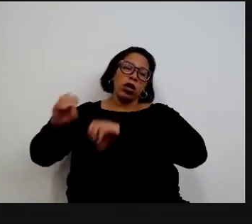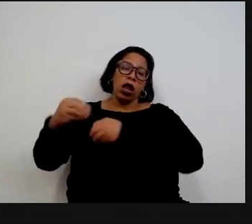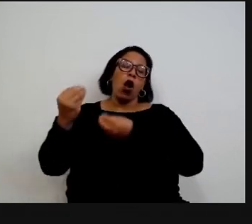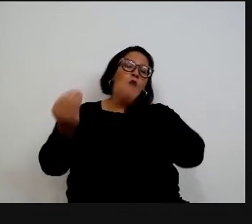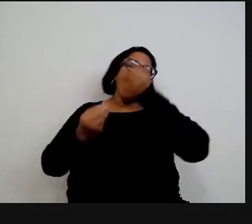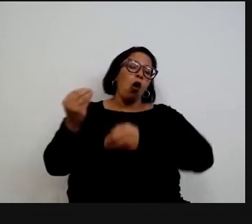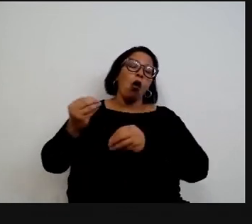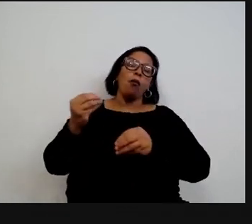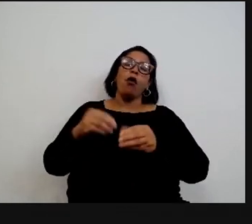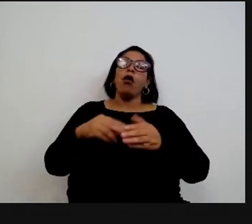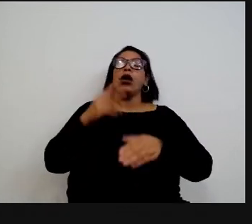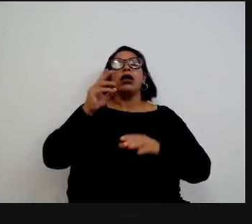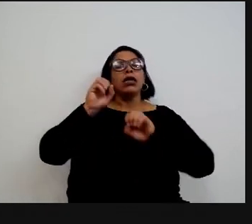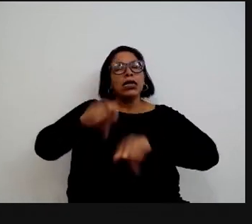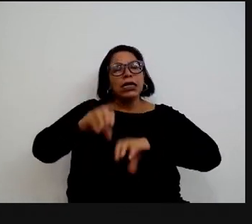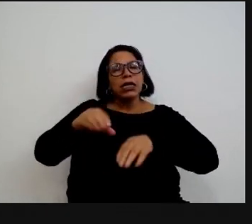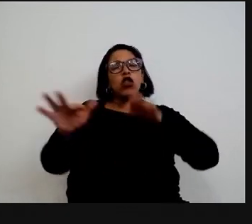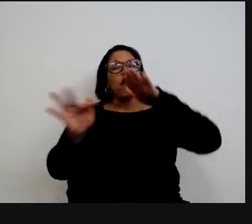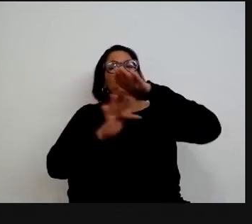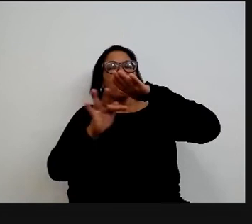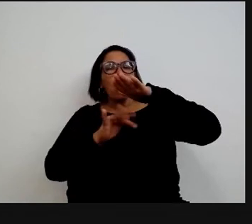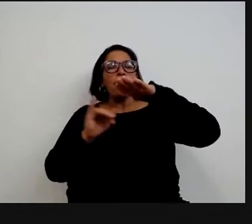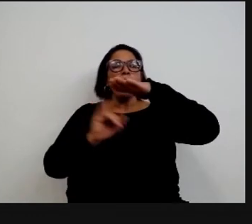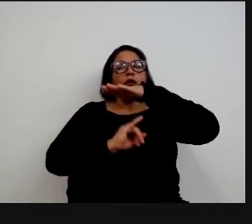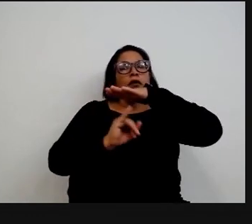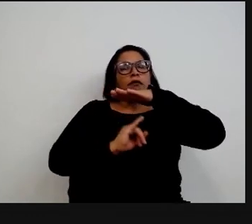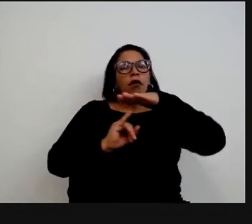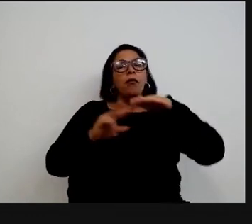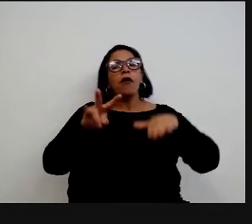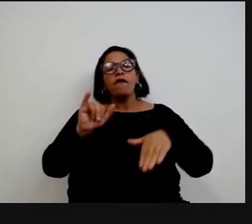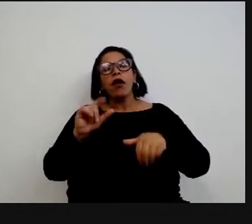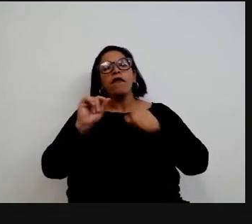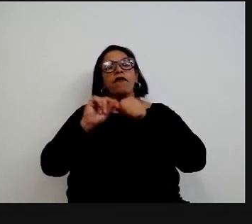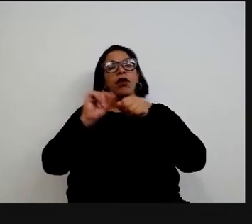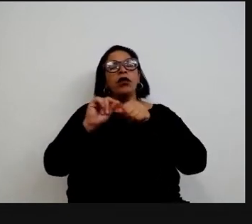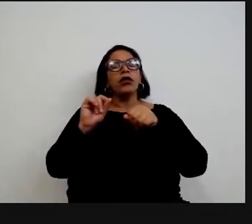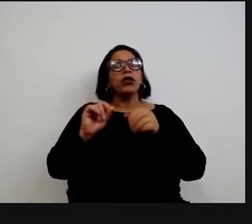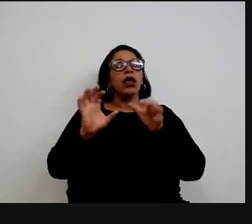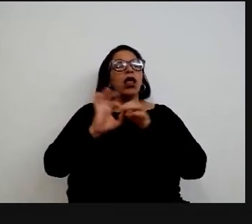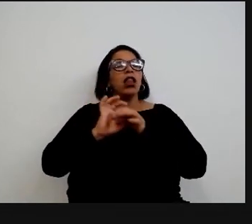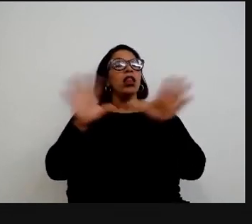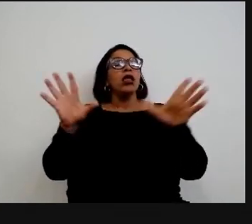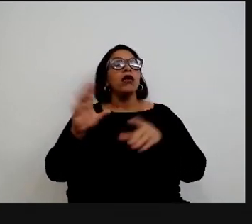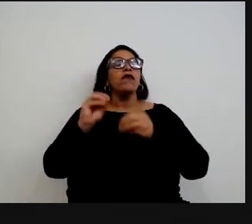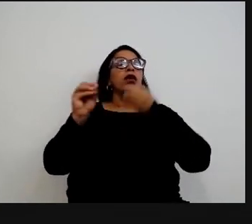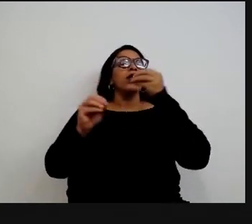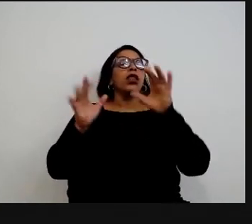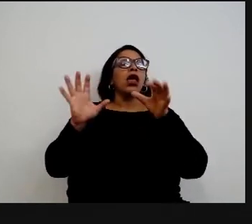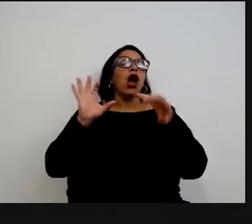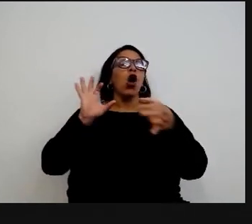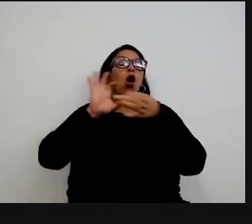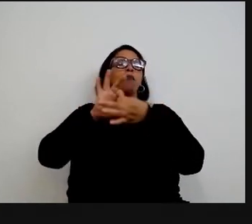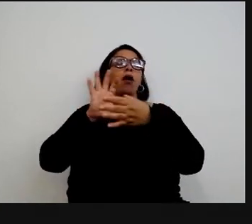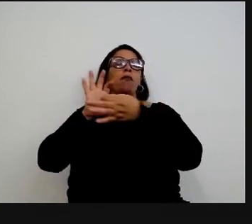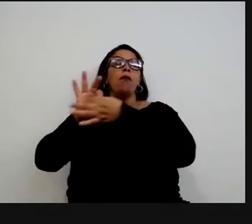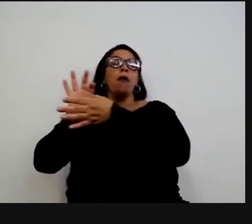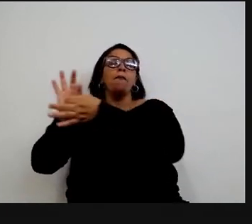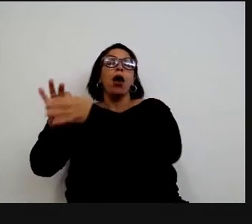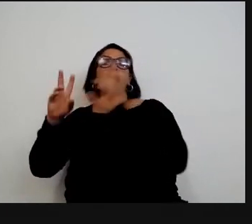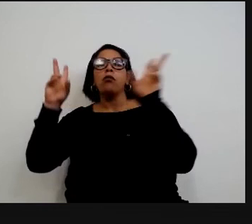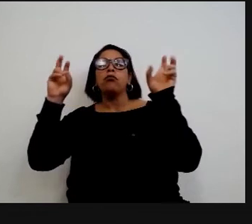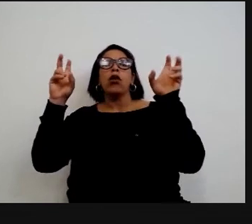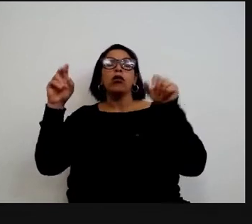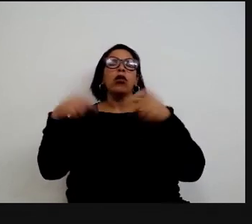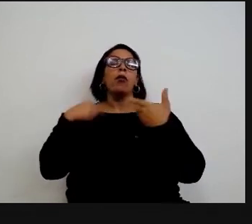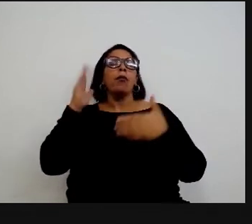seja na educação formal ou informal, nós fazemos aberturas ali de que ele se conecta e vá buscar o seu caminho